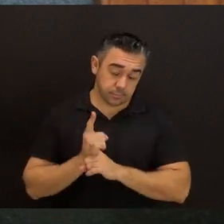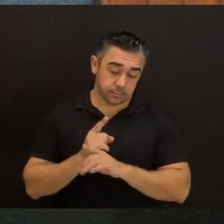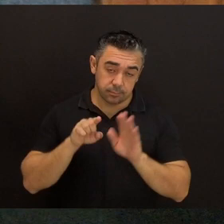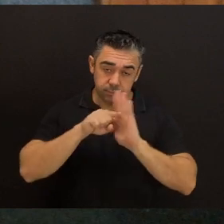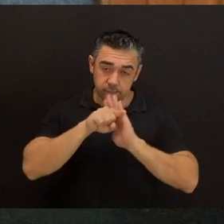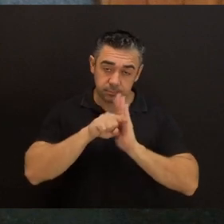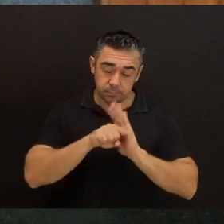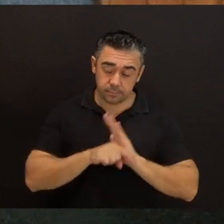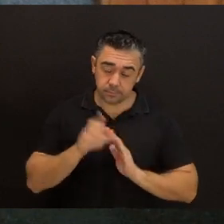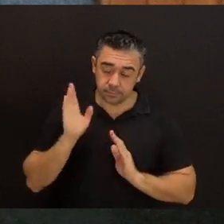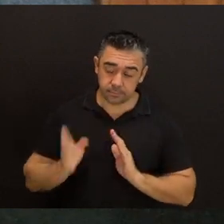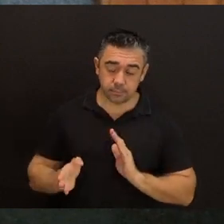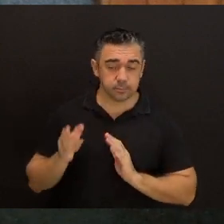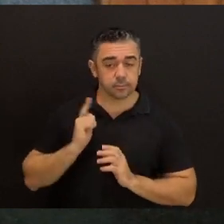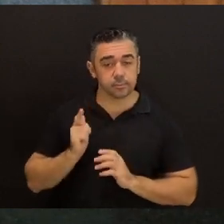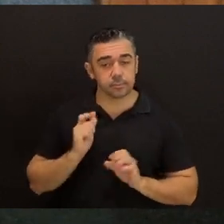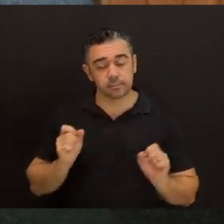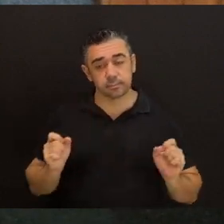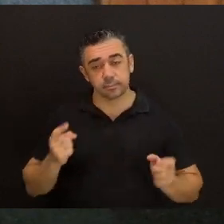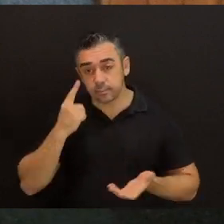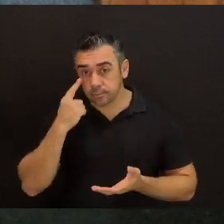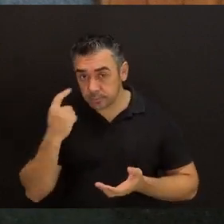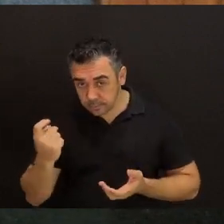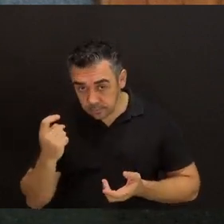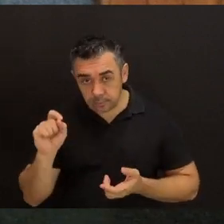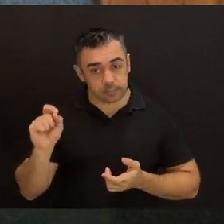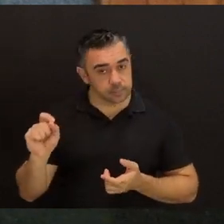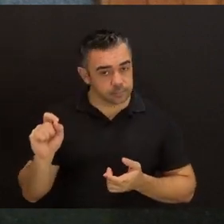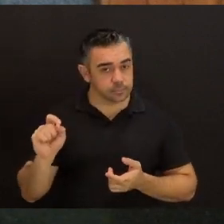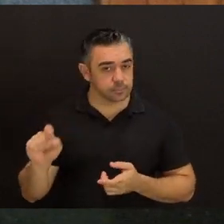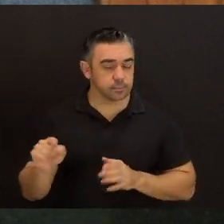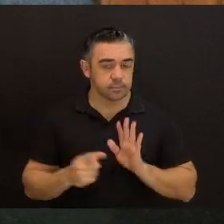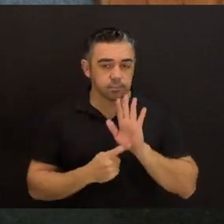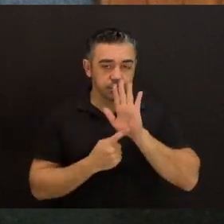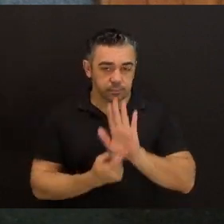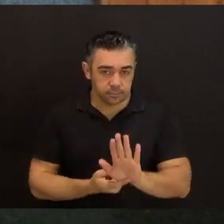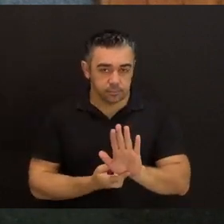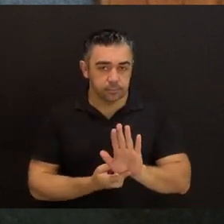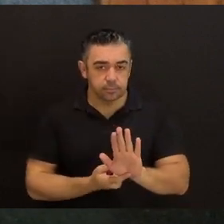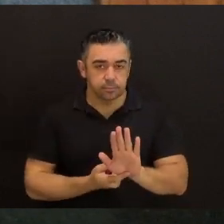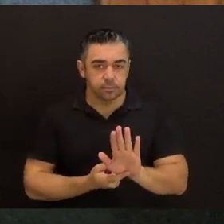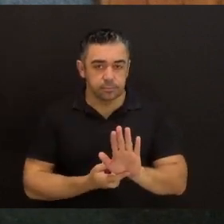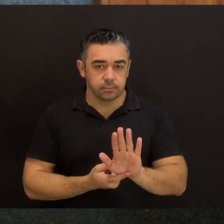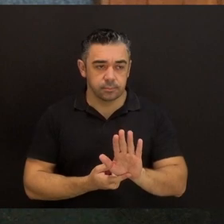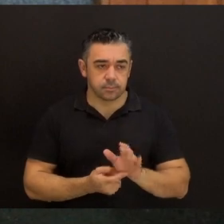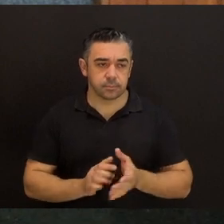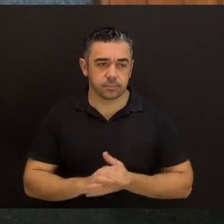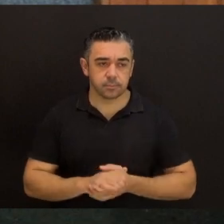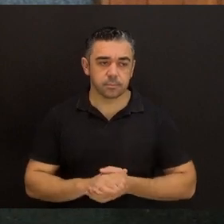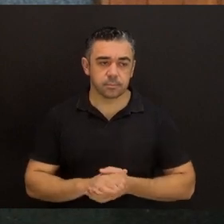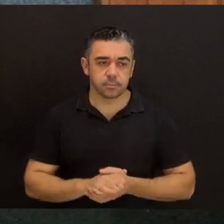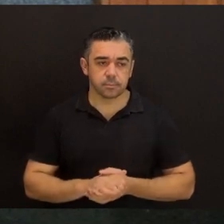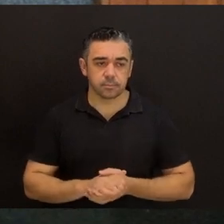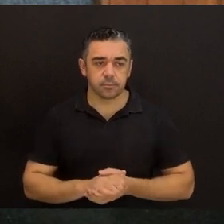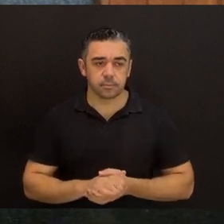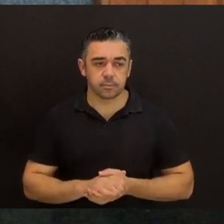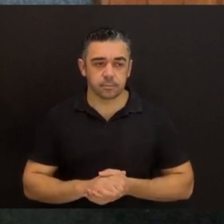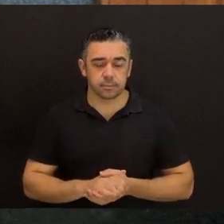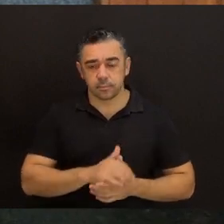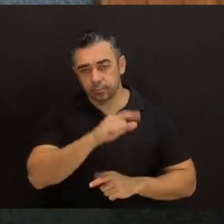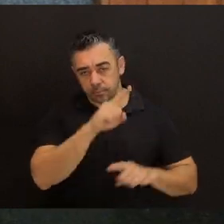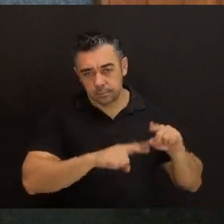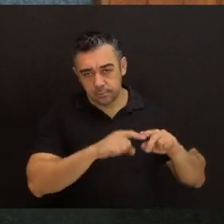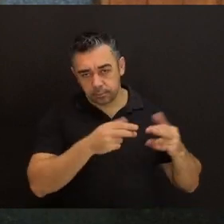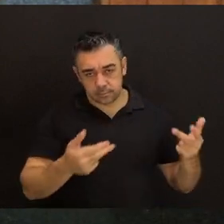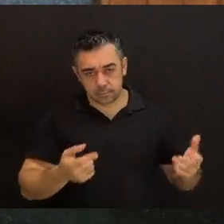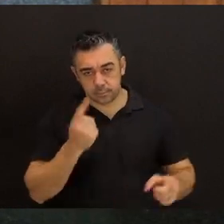capturados e o mais interessante senhores como foi demonstrado através das filmagens nós vamos relatar tudo isso os objetos que nós